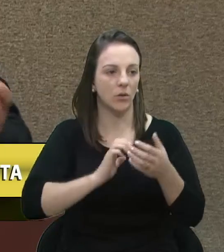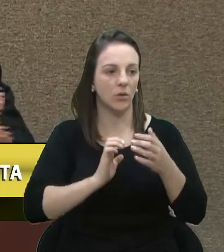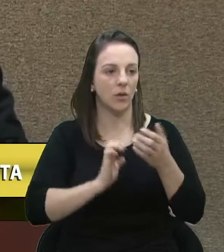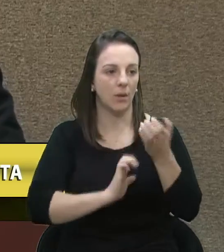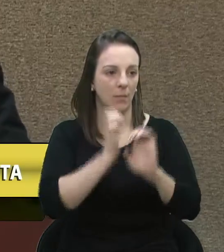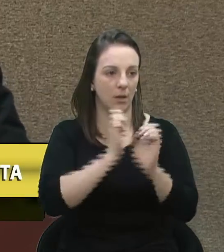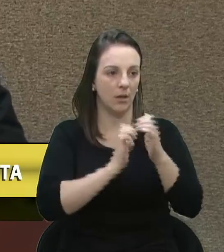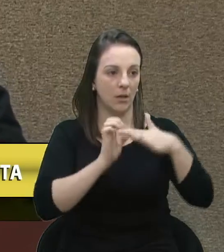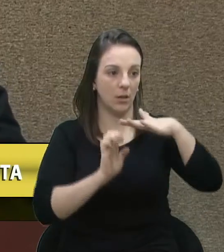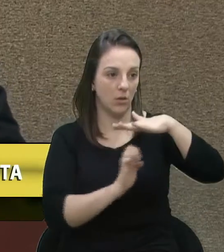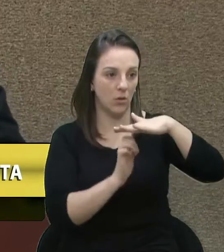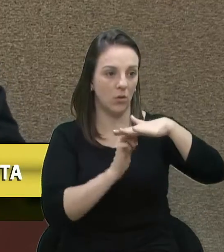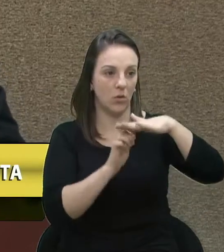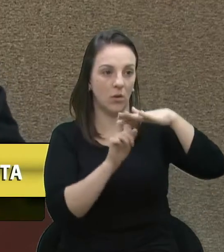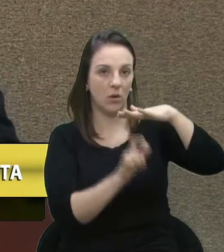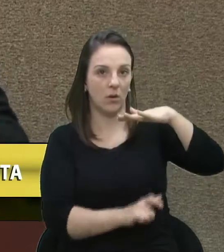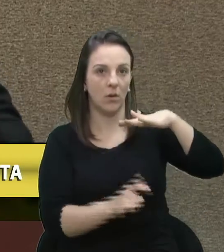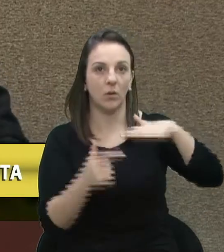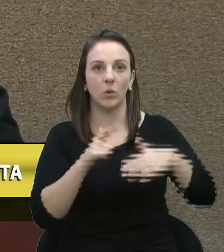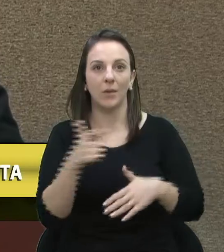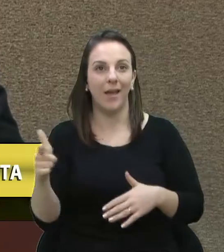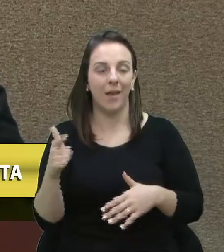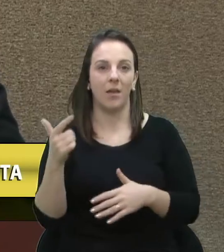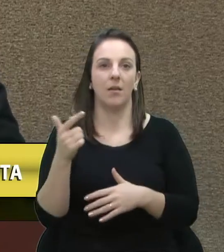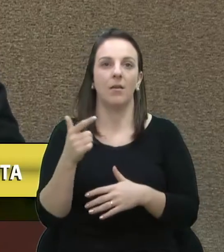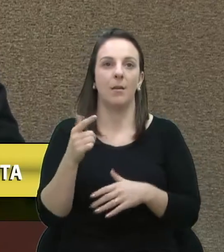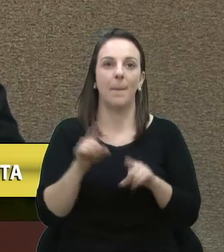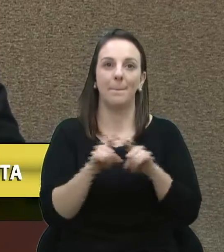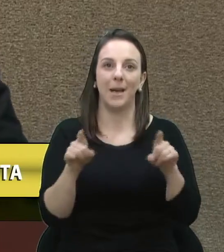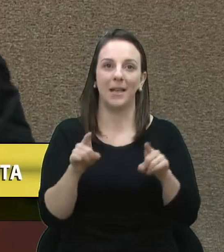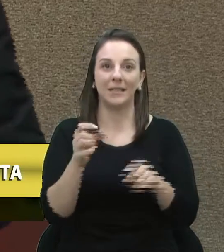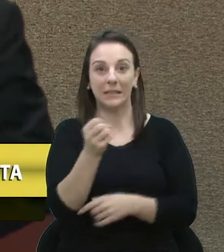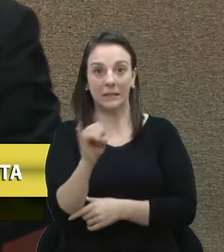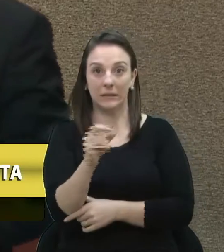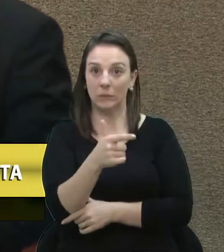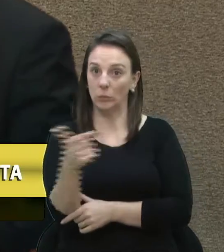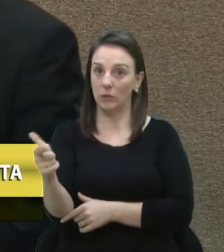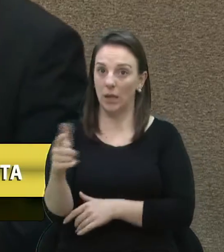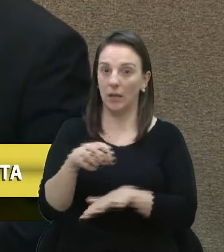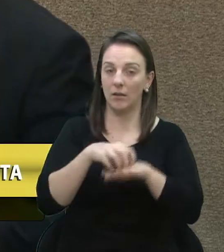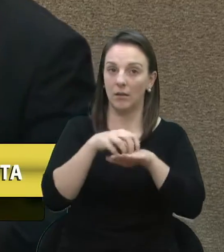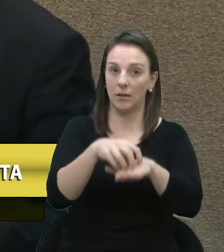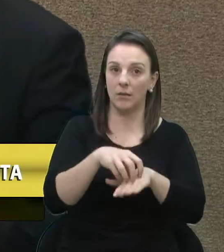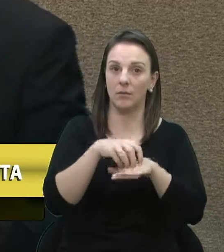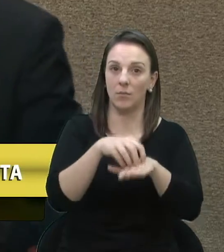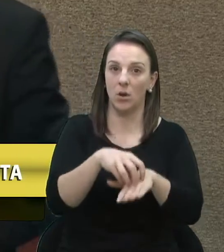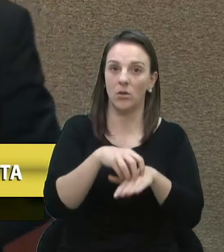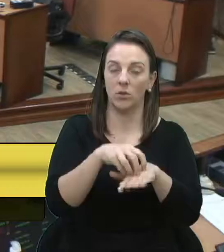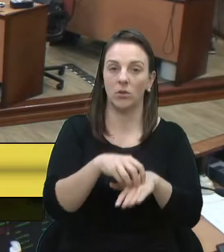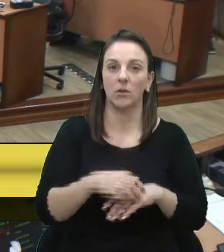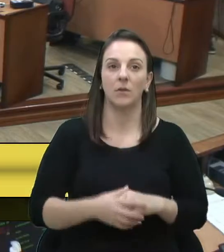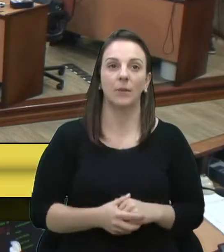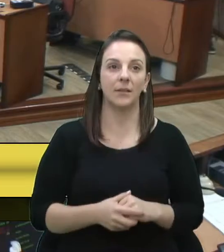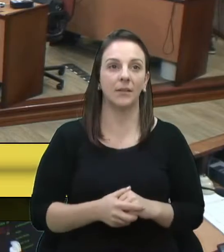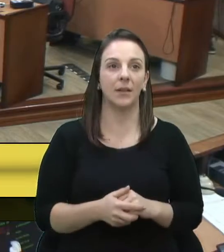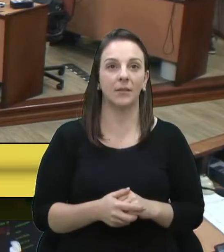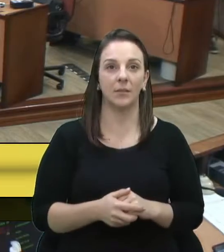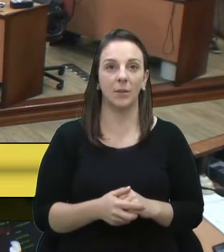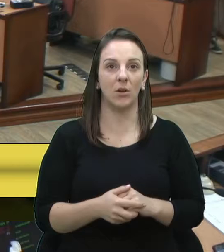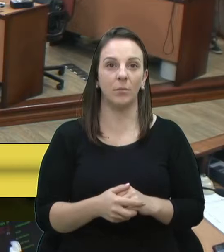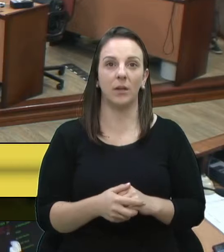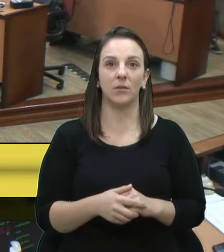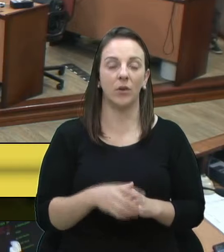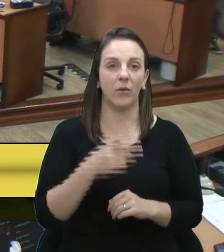Então, a gente tem que fazer uma análise profunda. Ficar sem transporte ia ser bem pior. Colega Bressan, lhe passa a palavra. Obrigado,